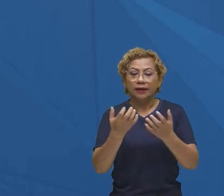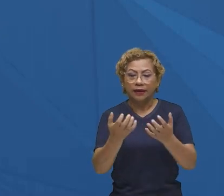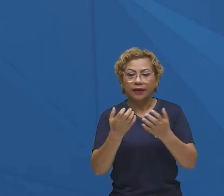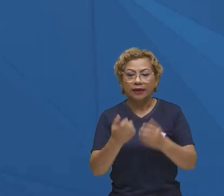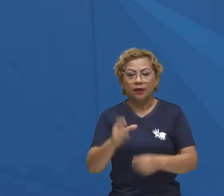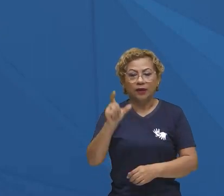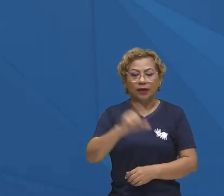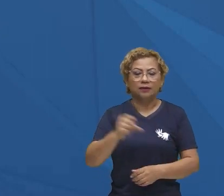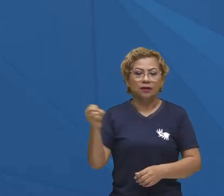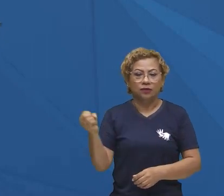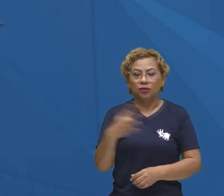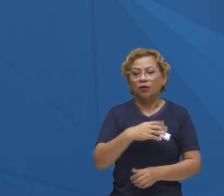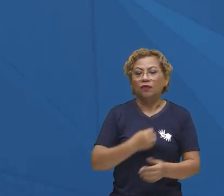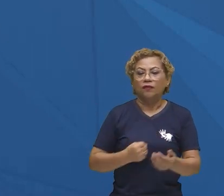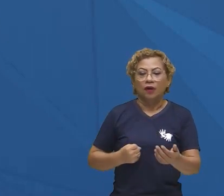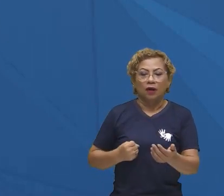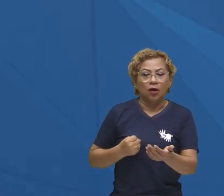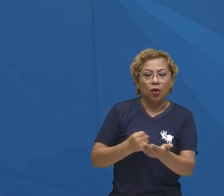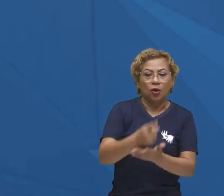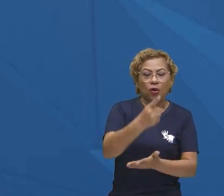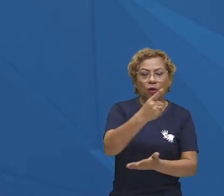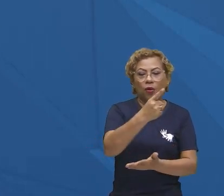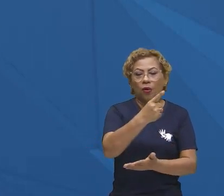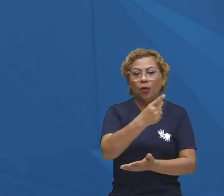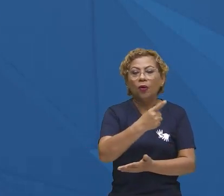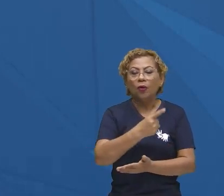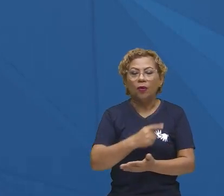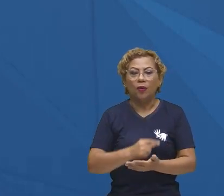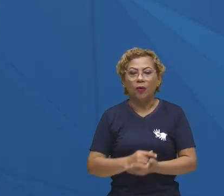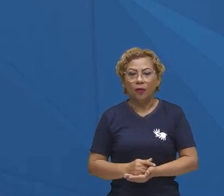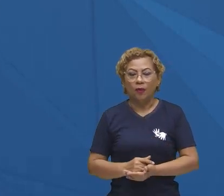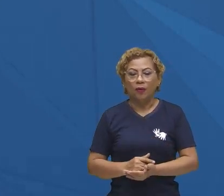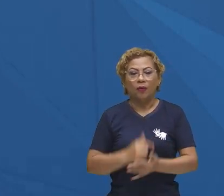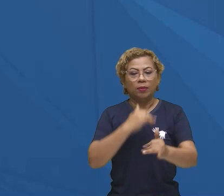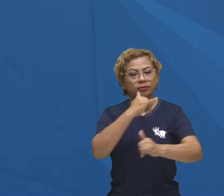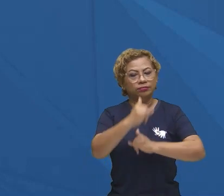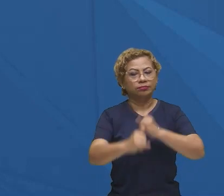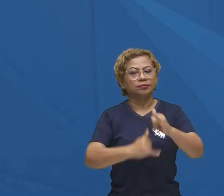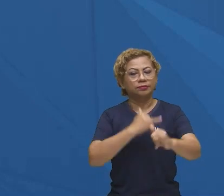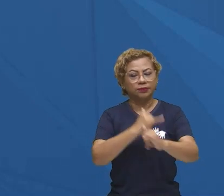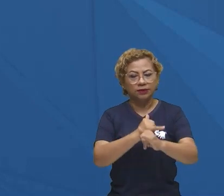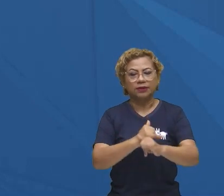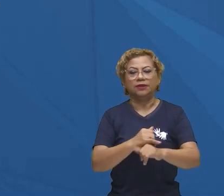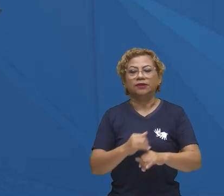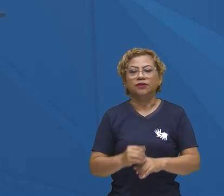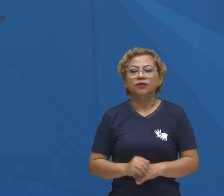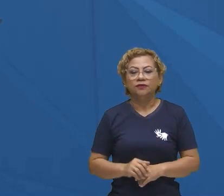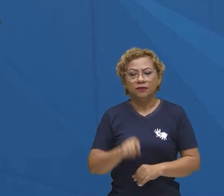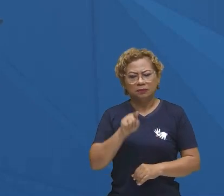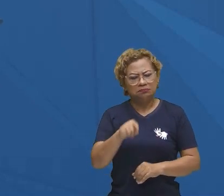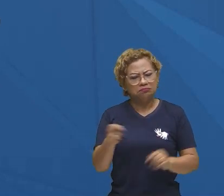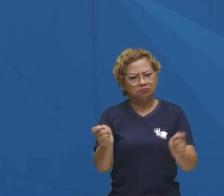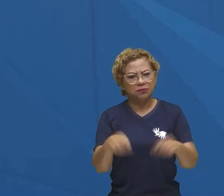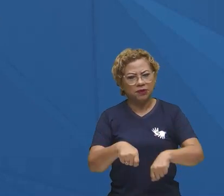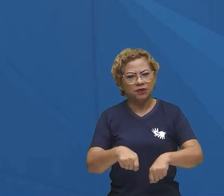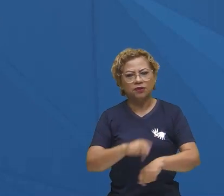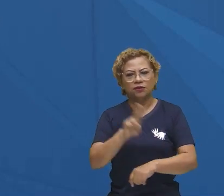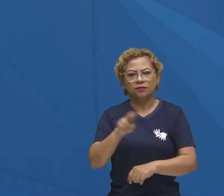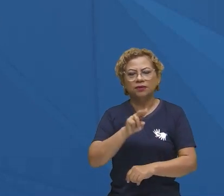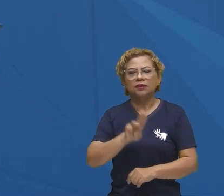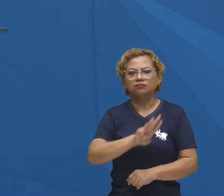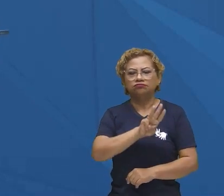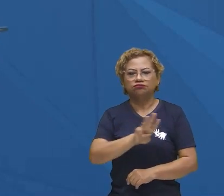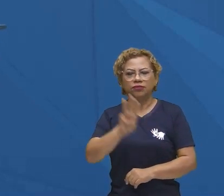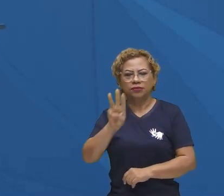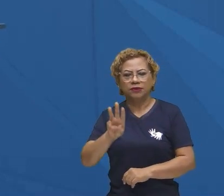online, né, entre diversos serviços, somente com o uso de um site, né, o aplicativo, e você